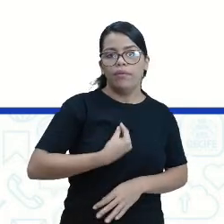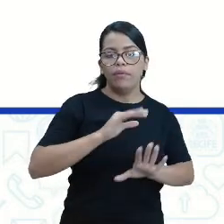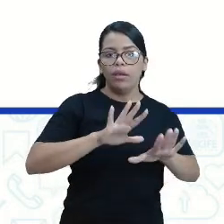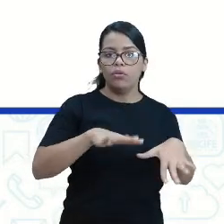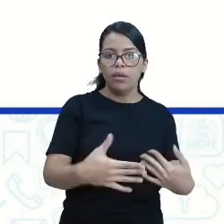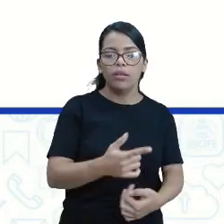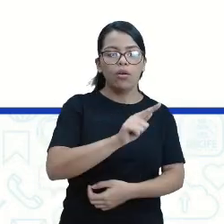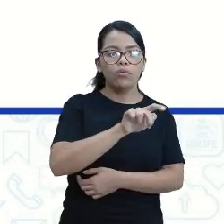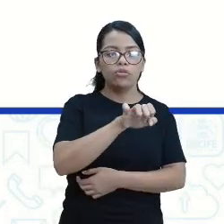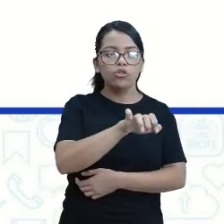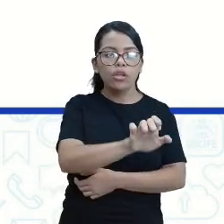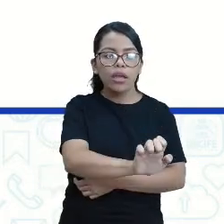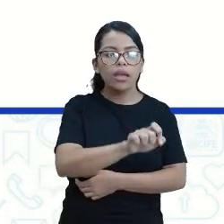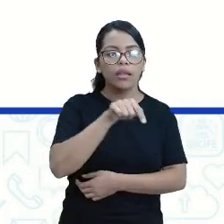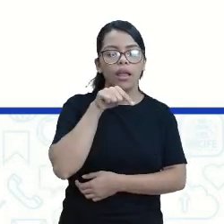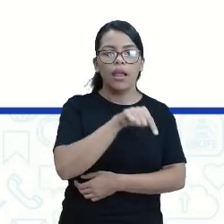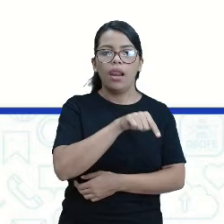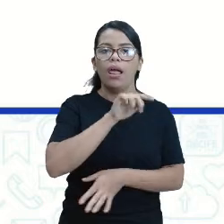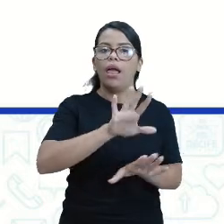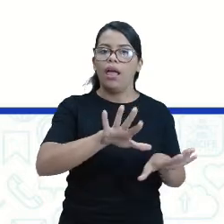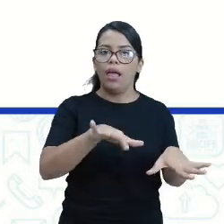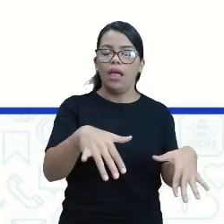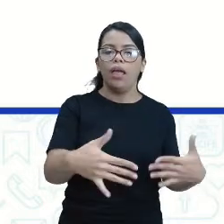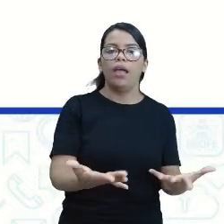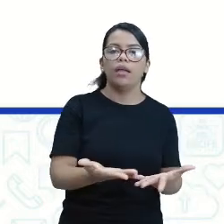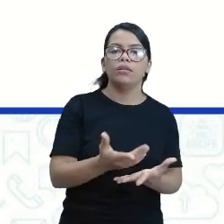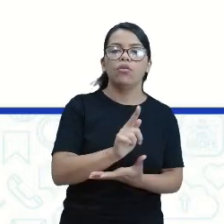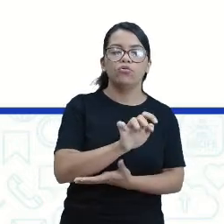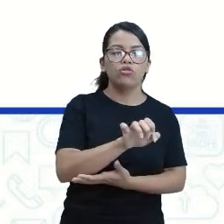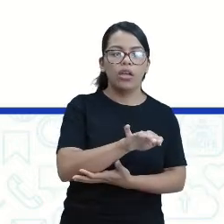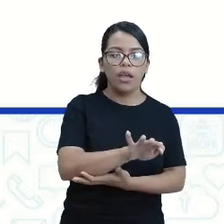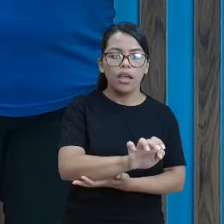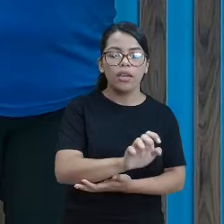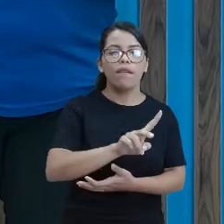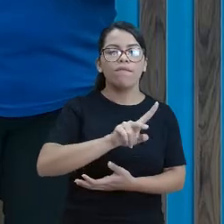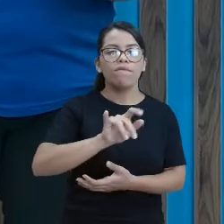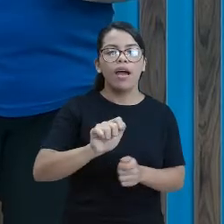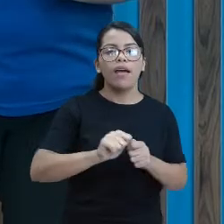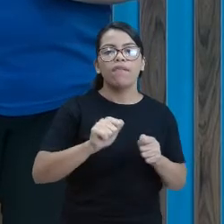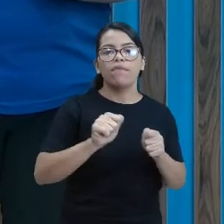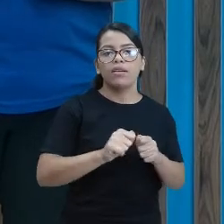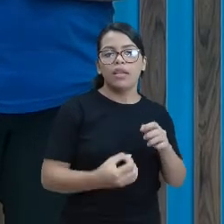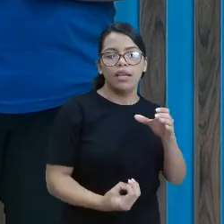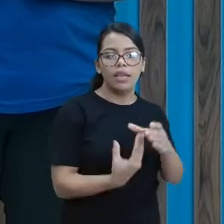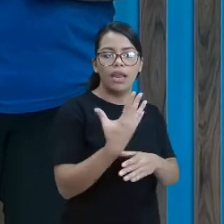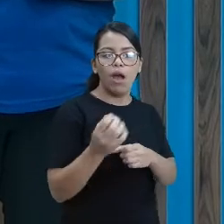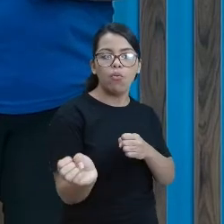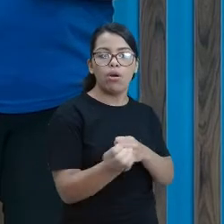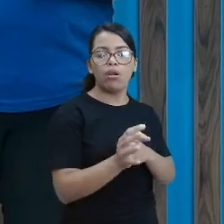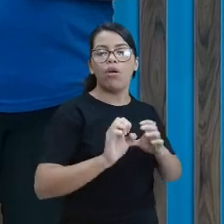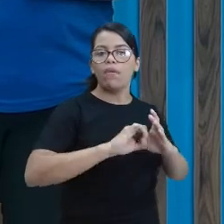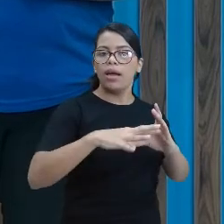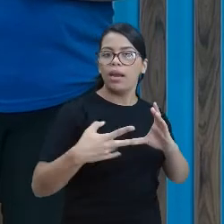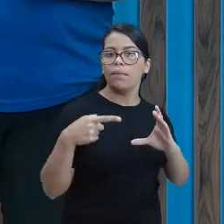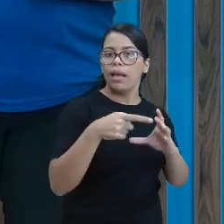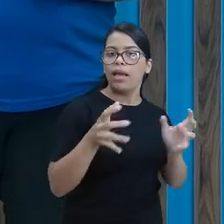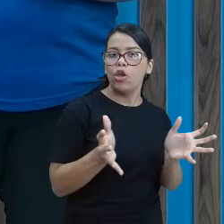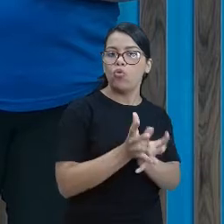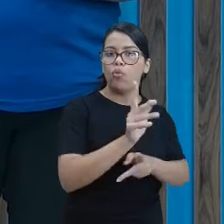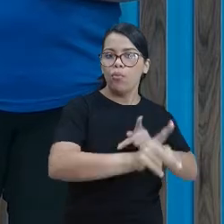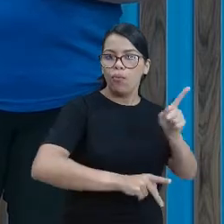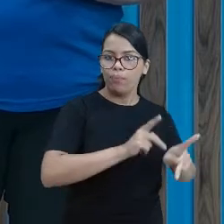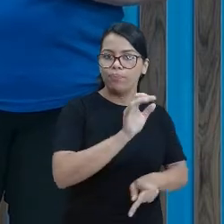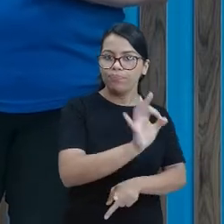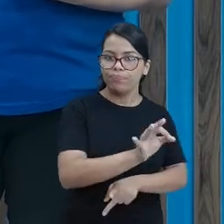gene, ele tá lá, ele apareceu e ele vai fazer com que surja uma nova característica para aquela população,